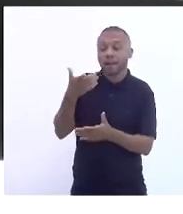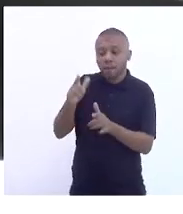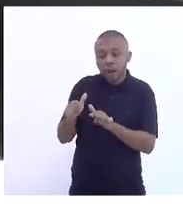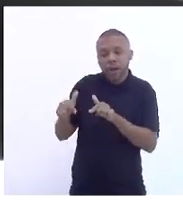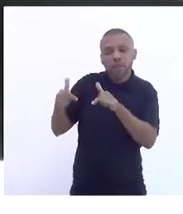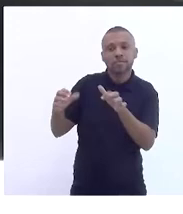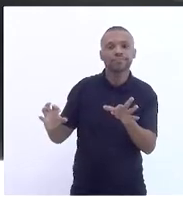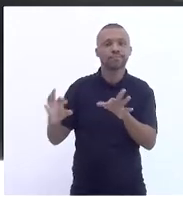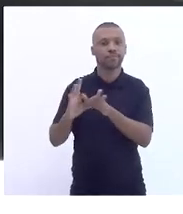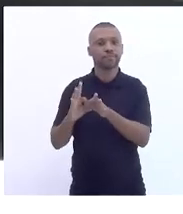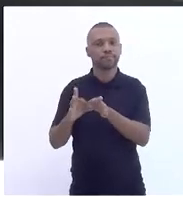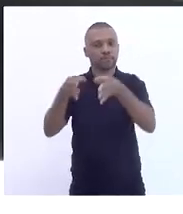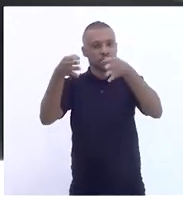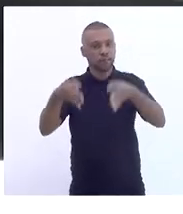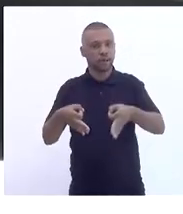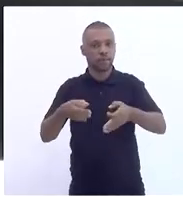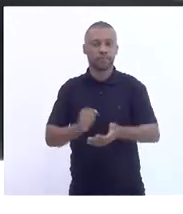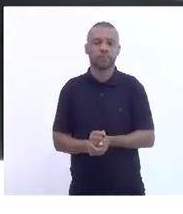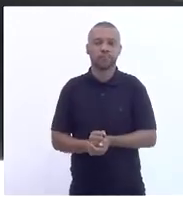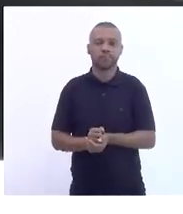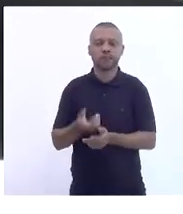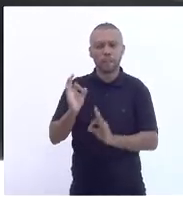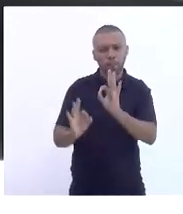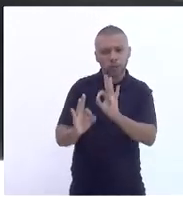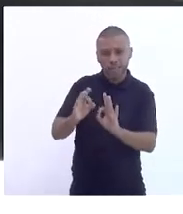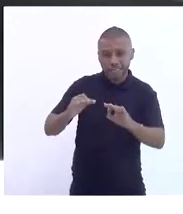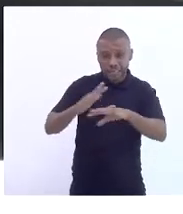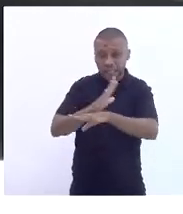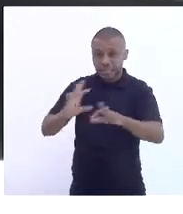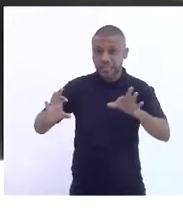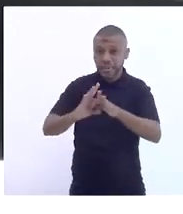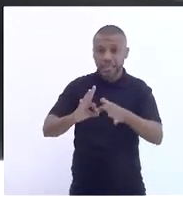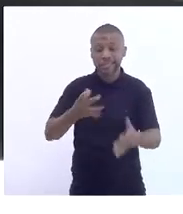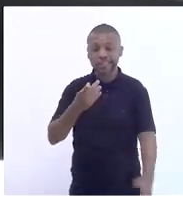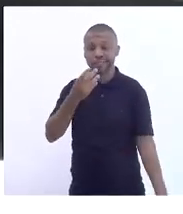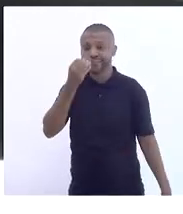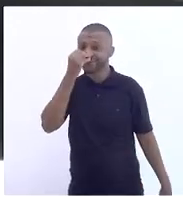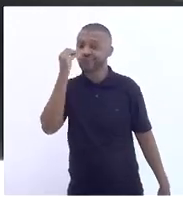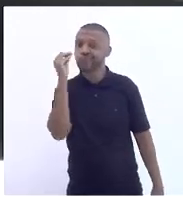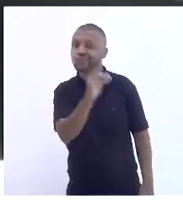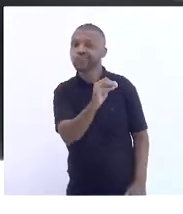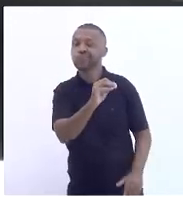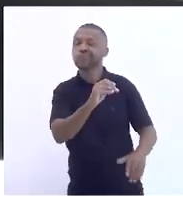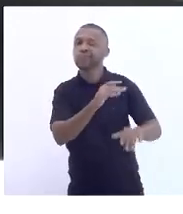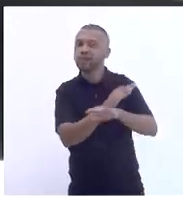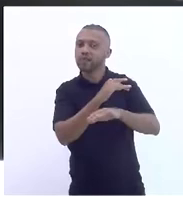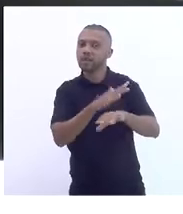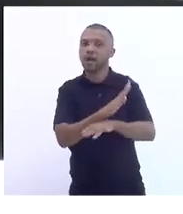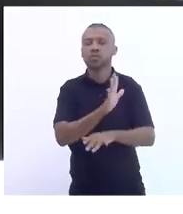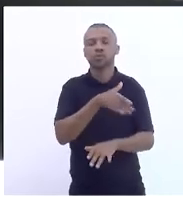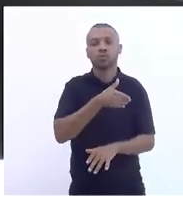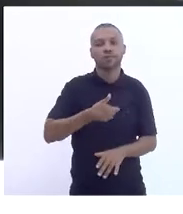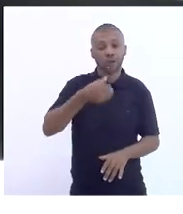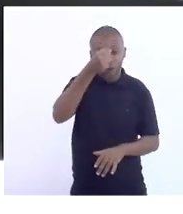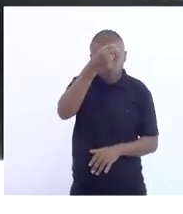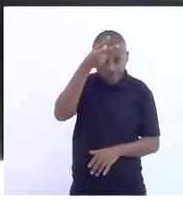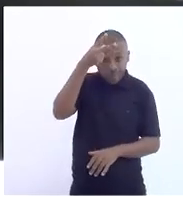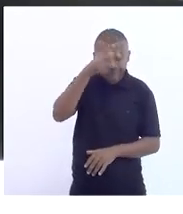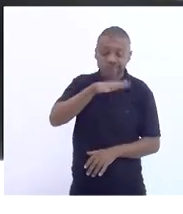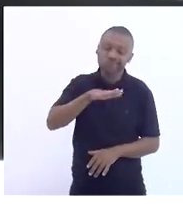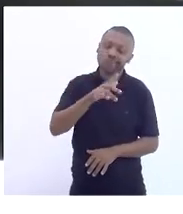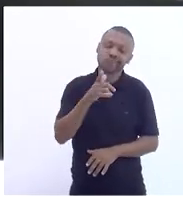integrada de fato fazer um cidade integrada que não conversa nem com a cidade com o governo Municipal fica difícil